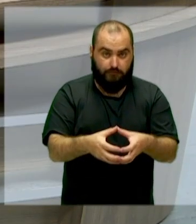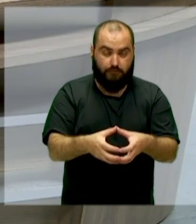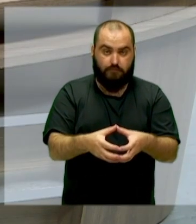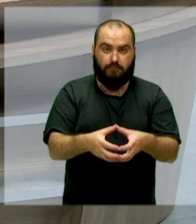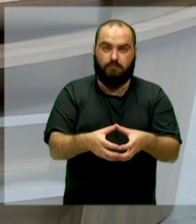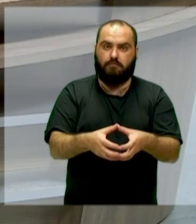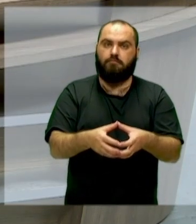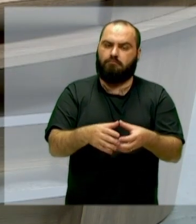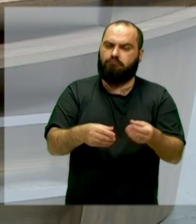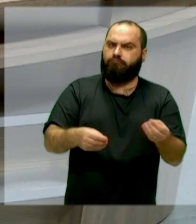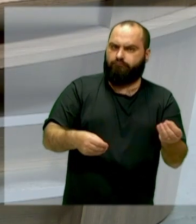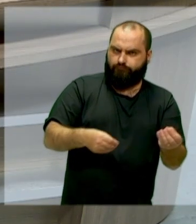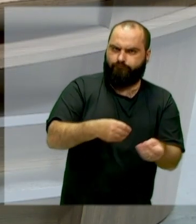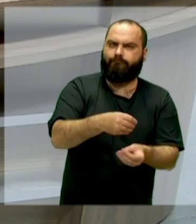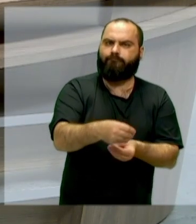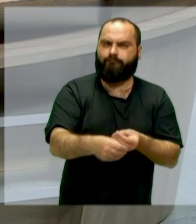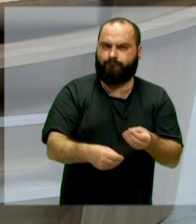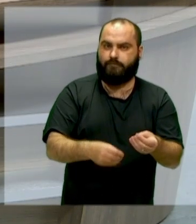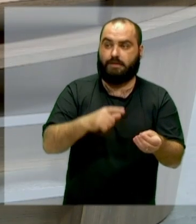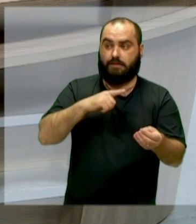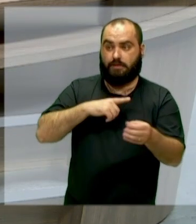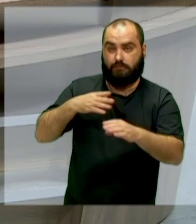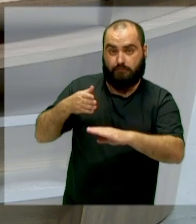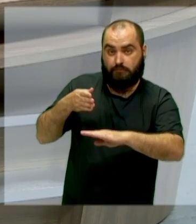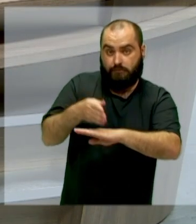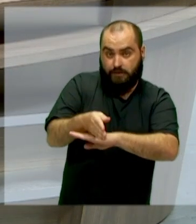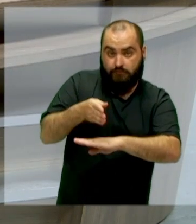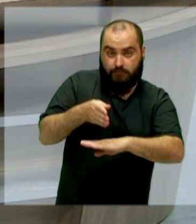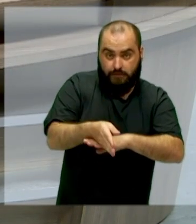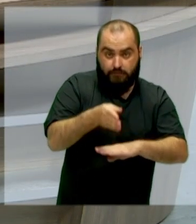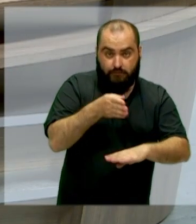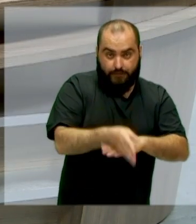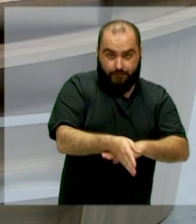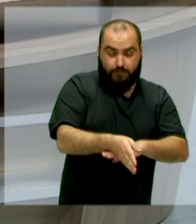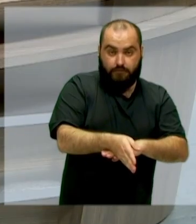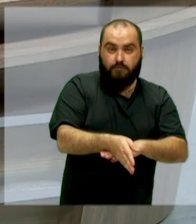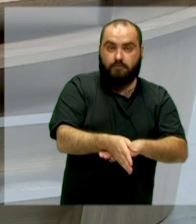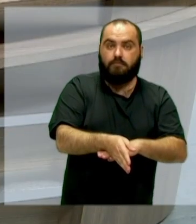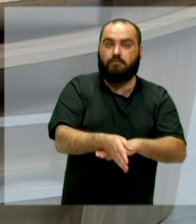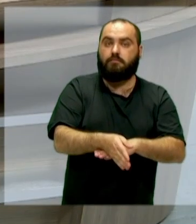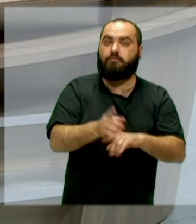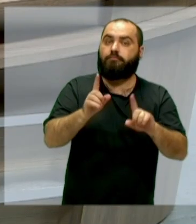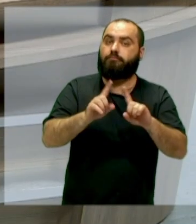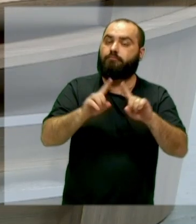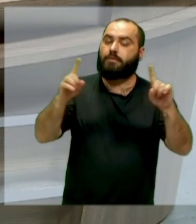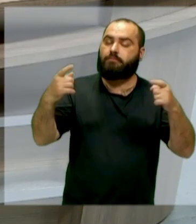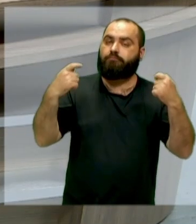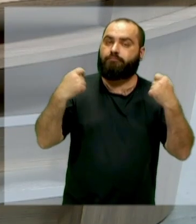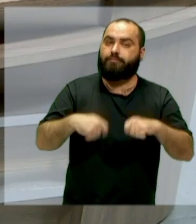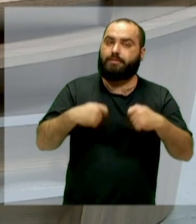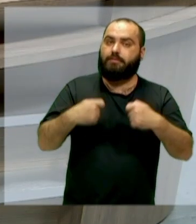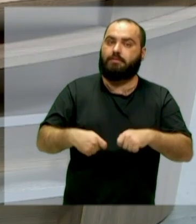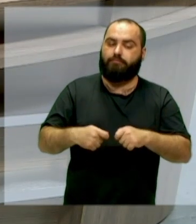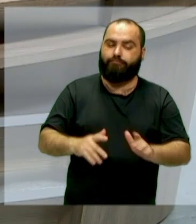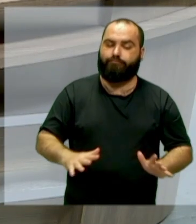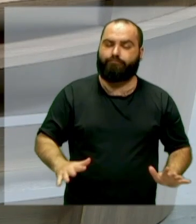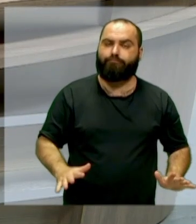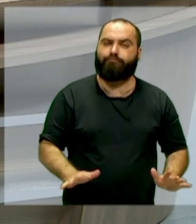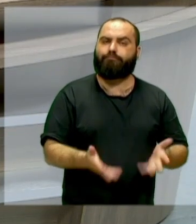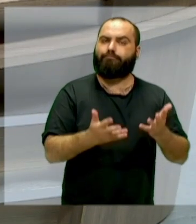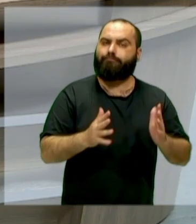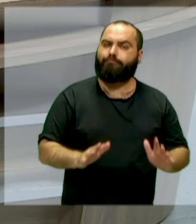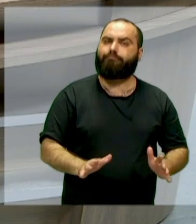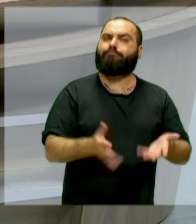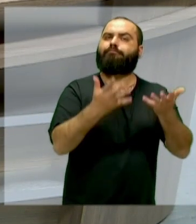heterogêneo Tem a participação do poder público mas ainda assim a gente precisa desse incentivo maior né Afinal de contas